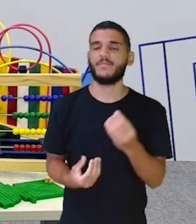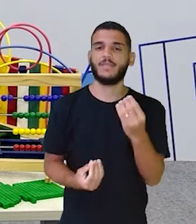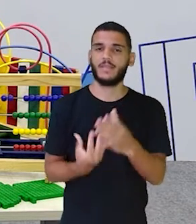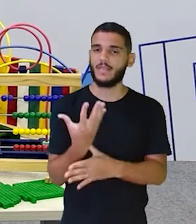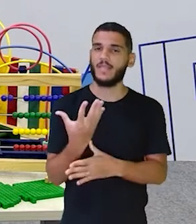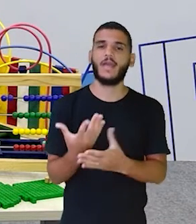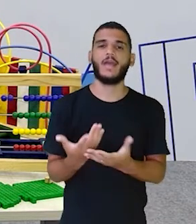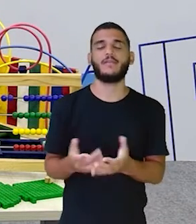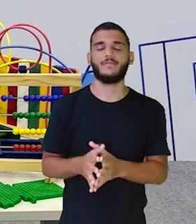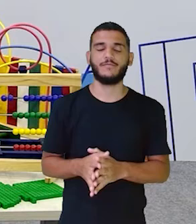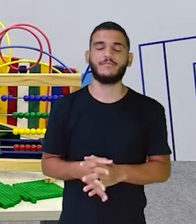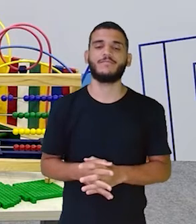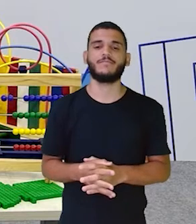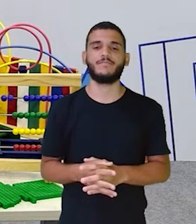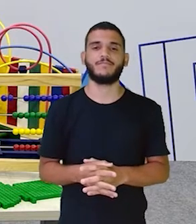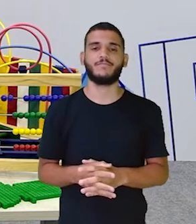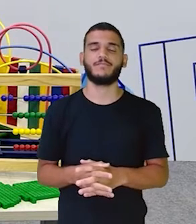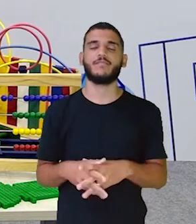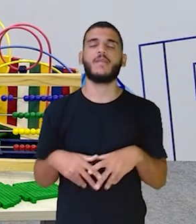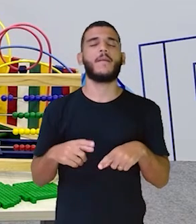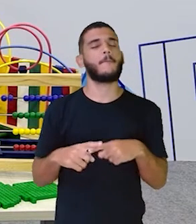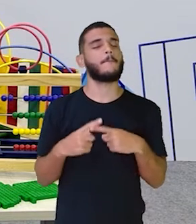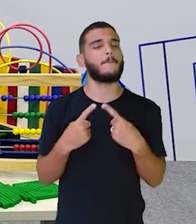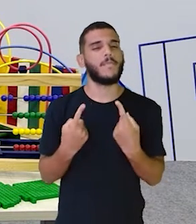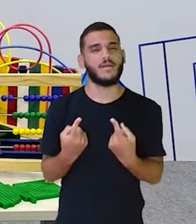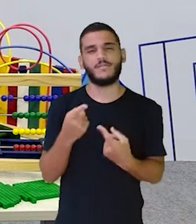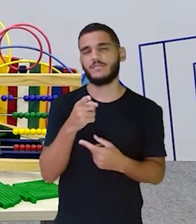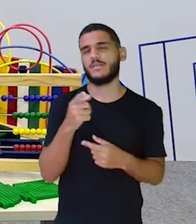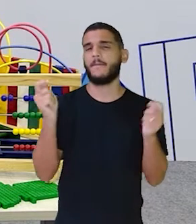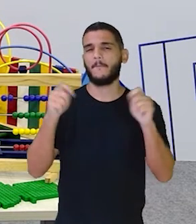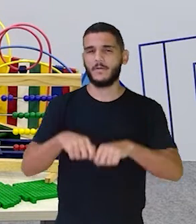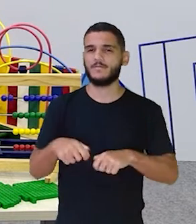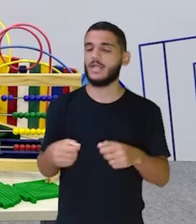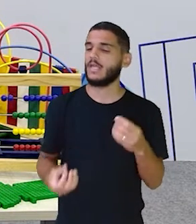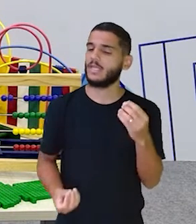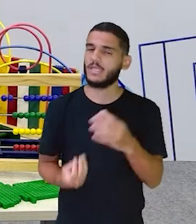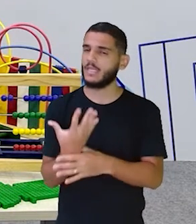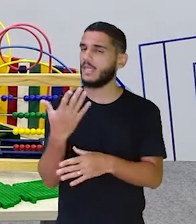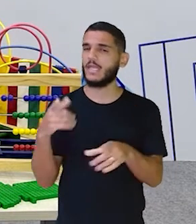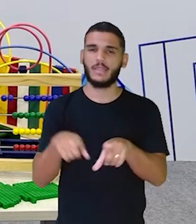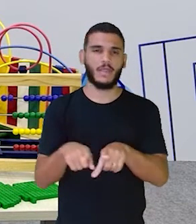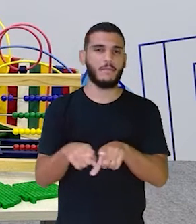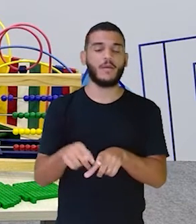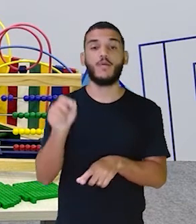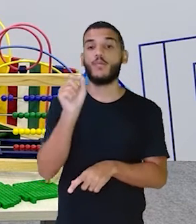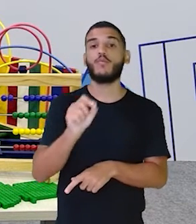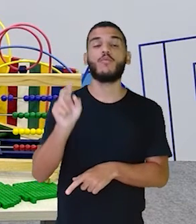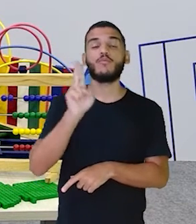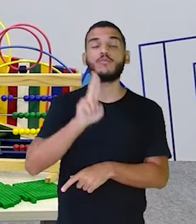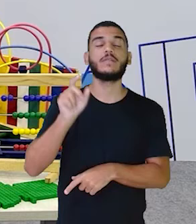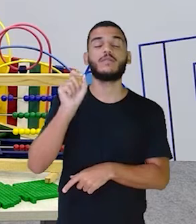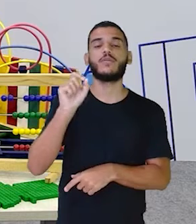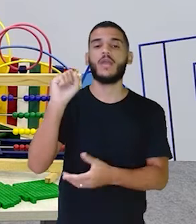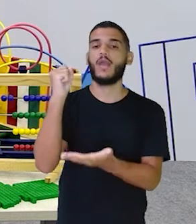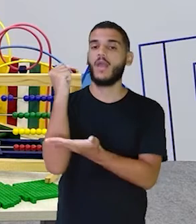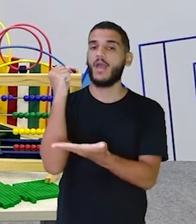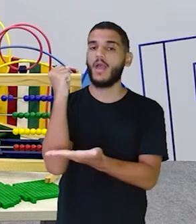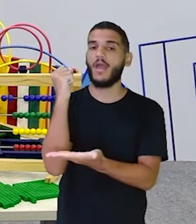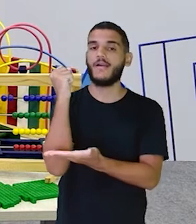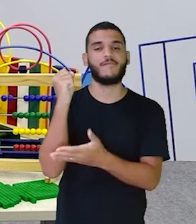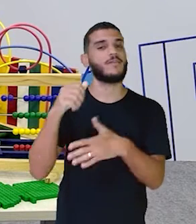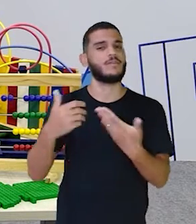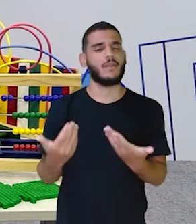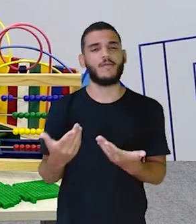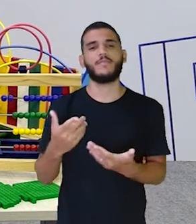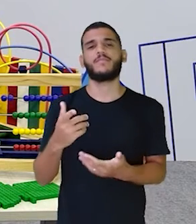confeccionado, industrializado, mas aí você pode confeccionar com as garrafas PET e você cobrir